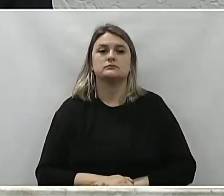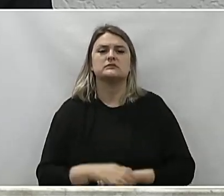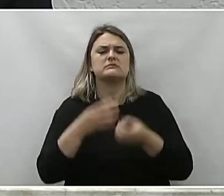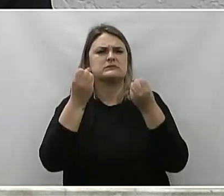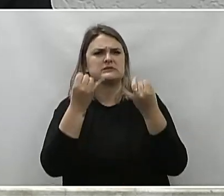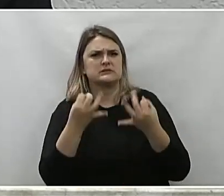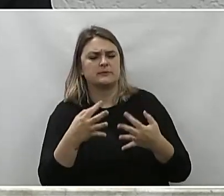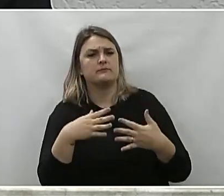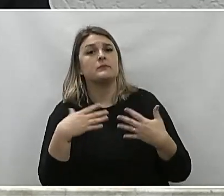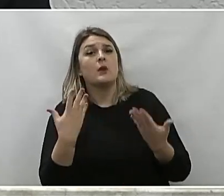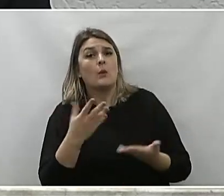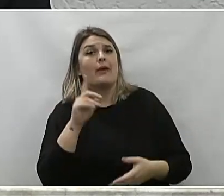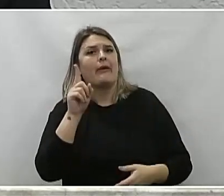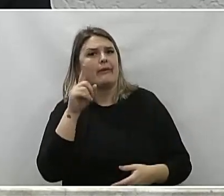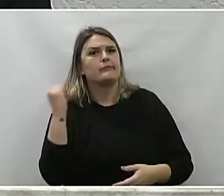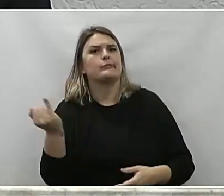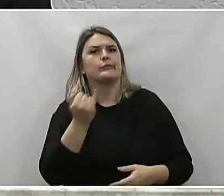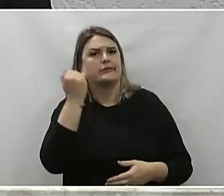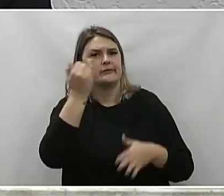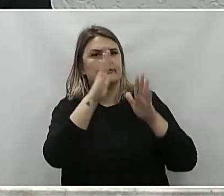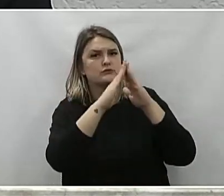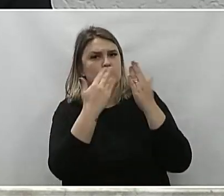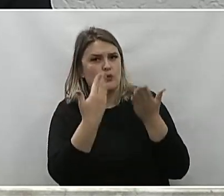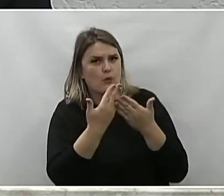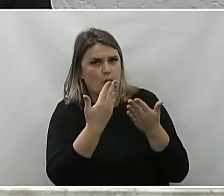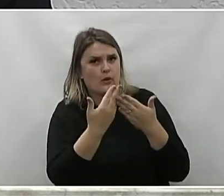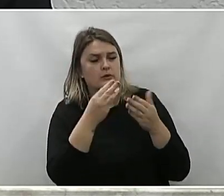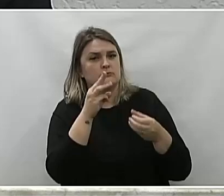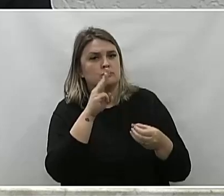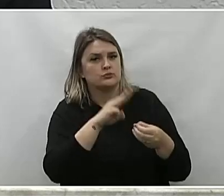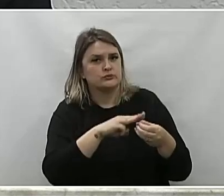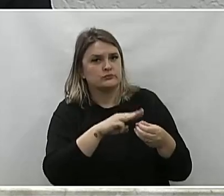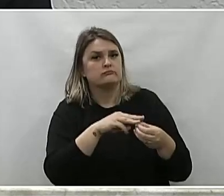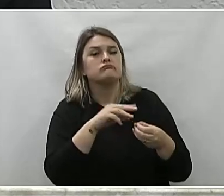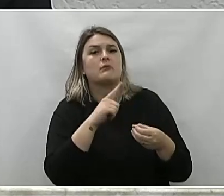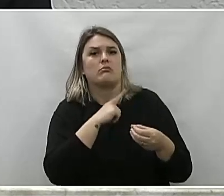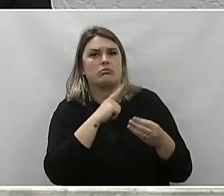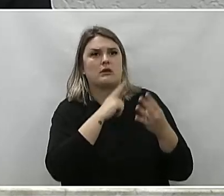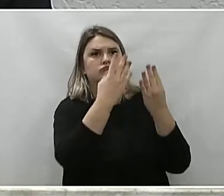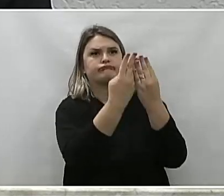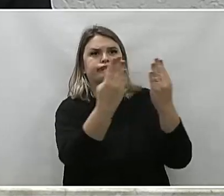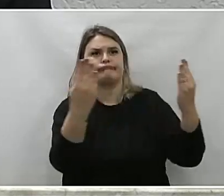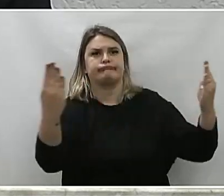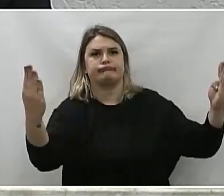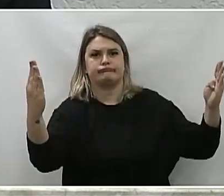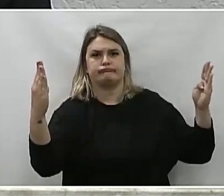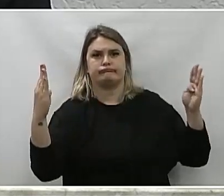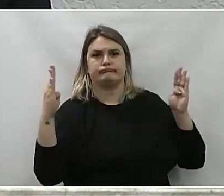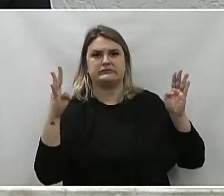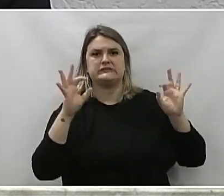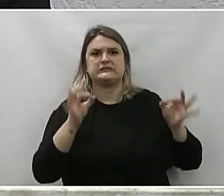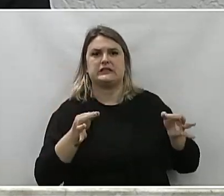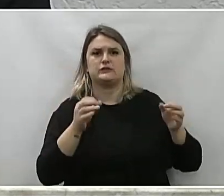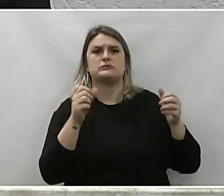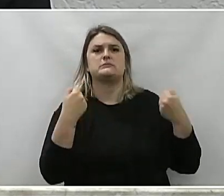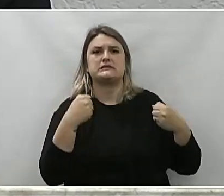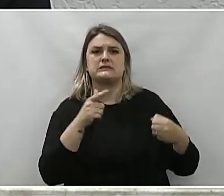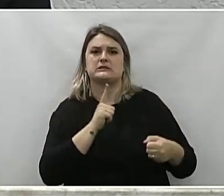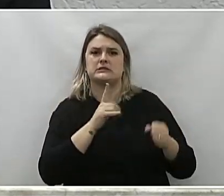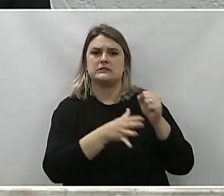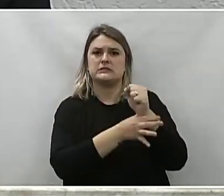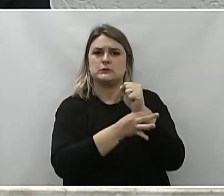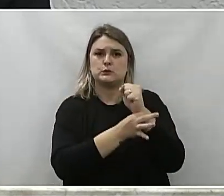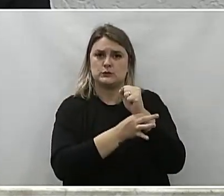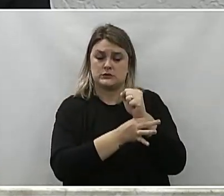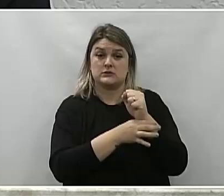justificativa é essencial que as escolas municipais possuem muros adequados compatíveis à segurança patrimonial e